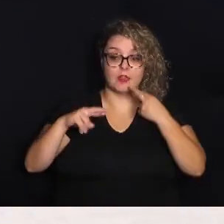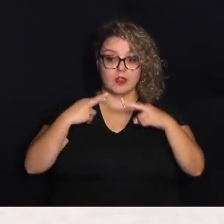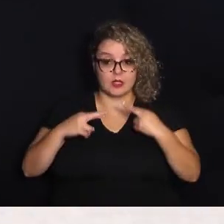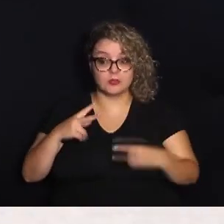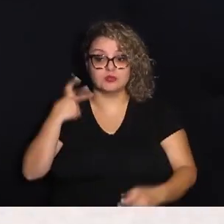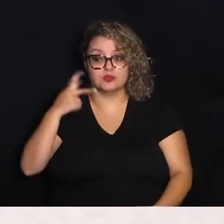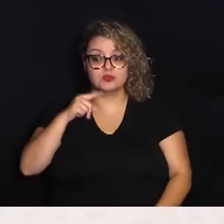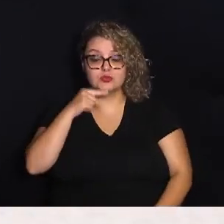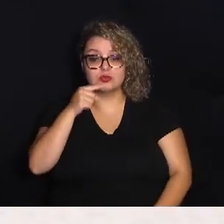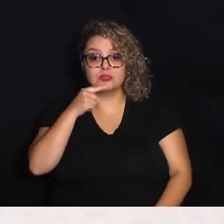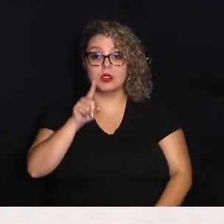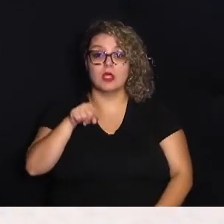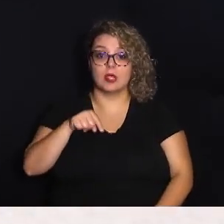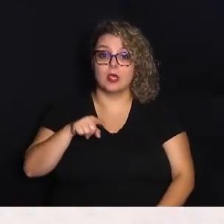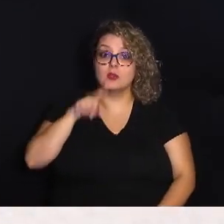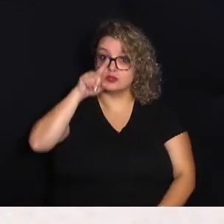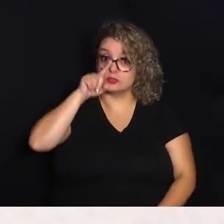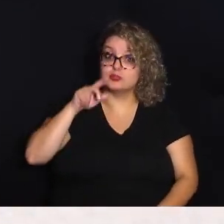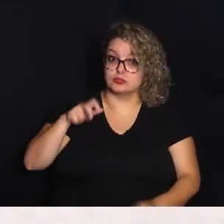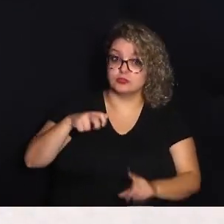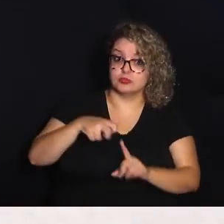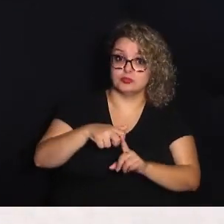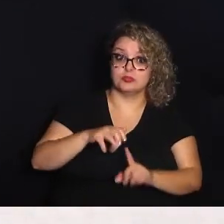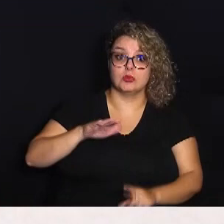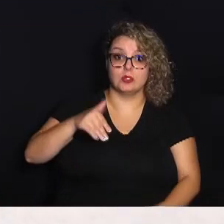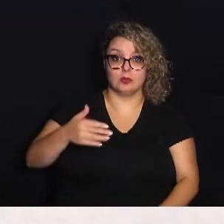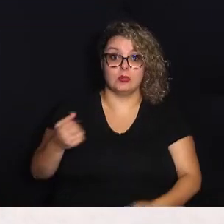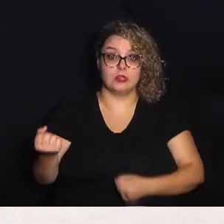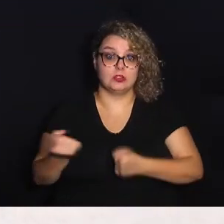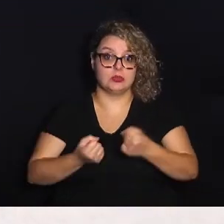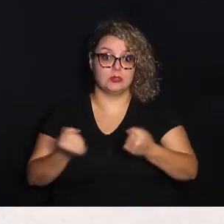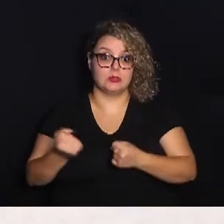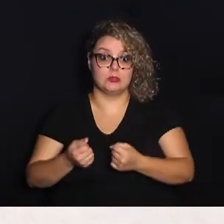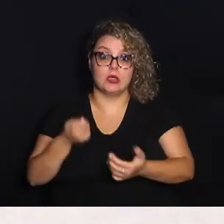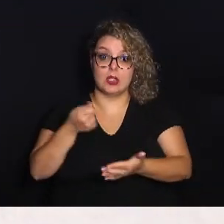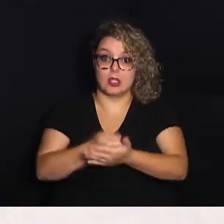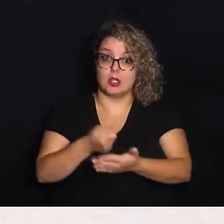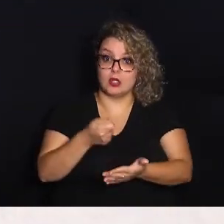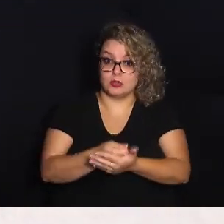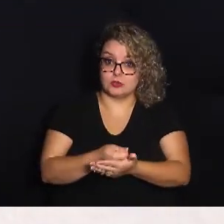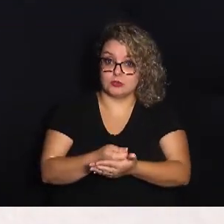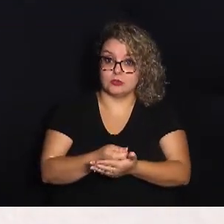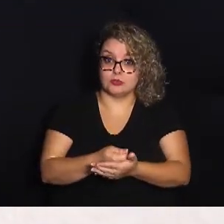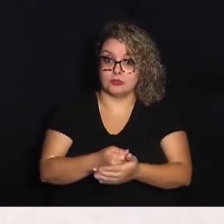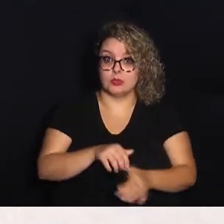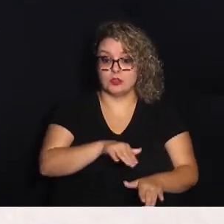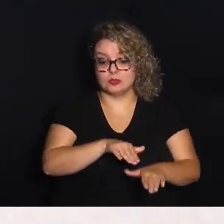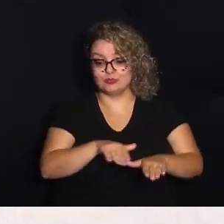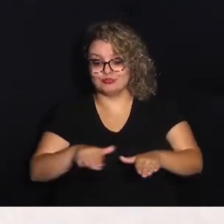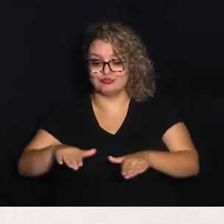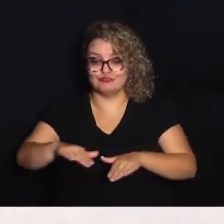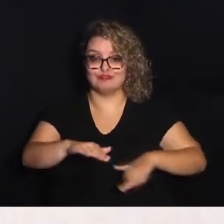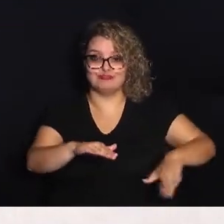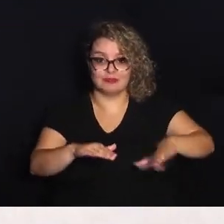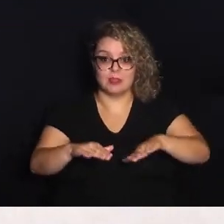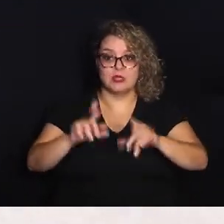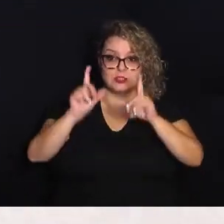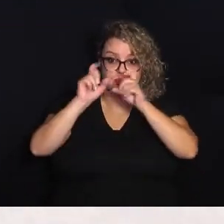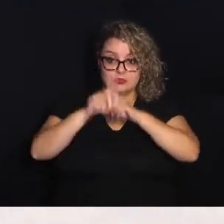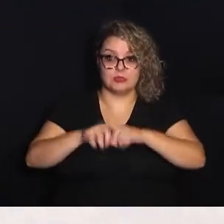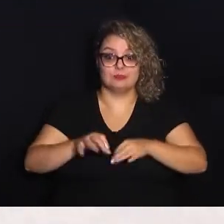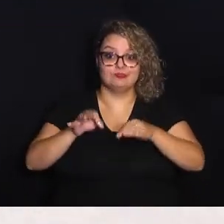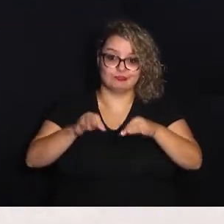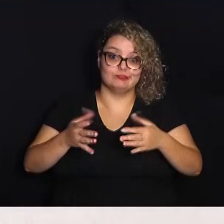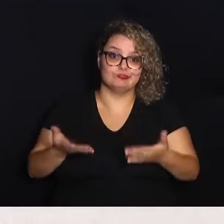magoga são os riscos de acidente quando os carros são obrigados a fazer manobras complicadas